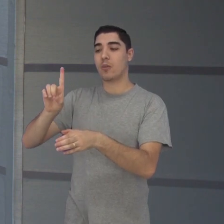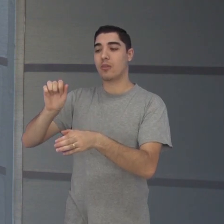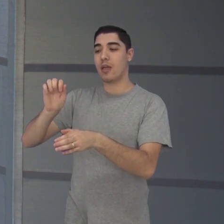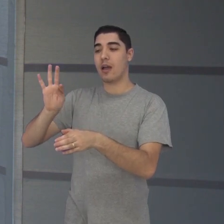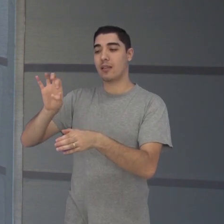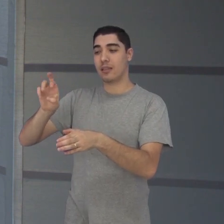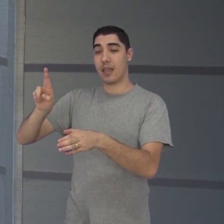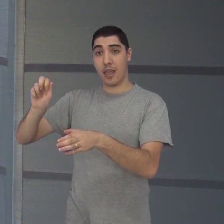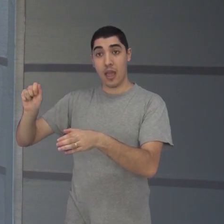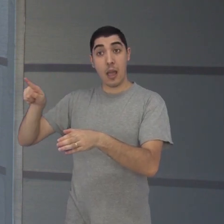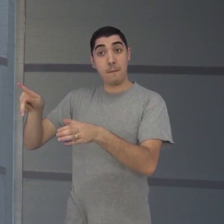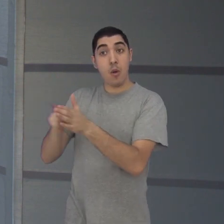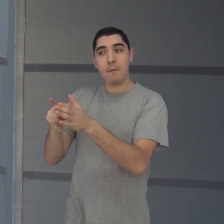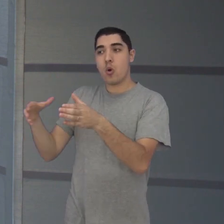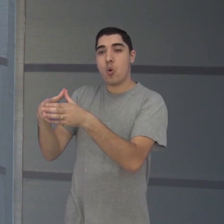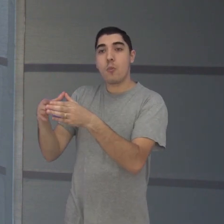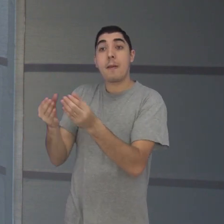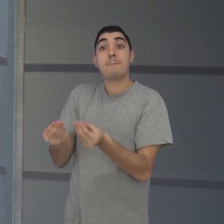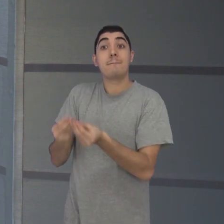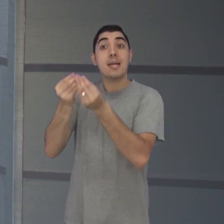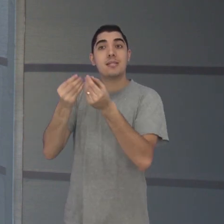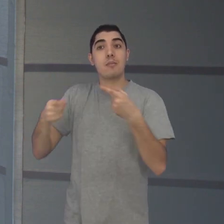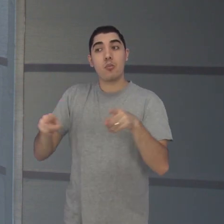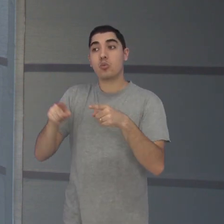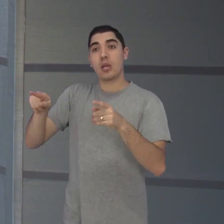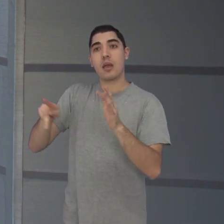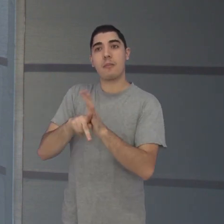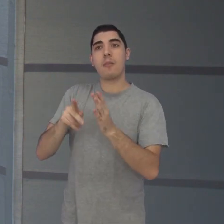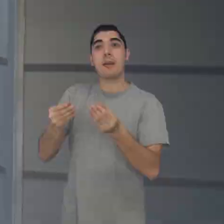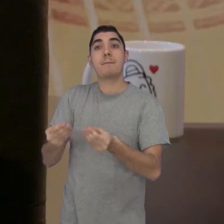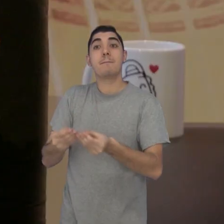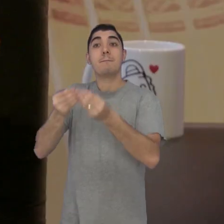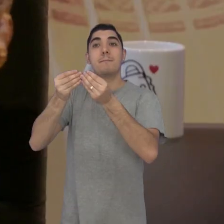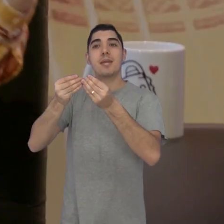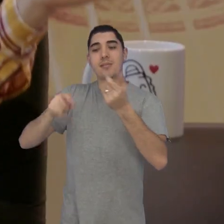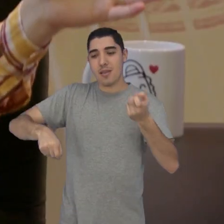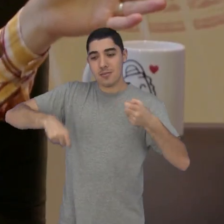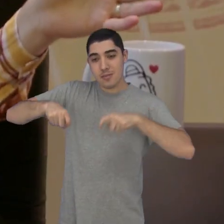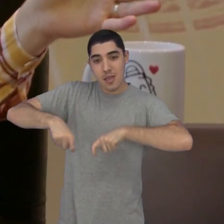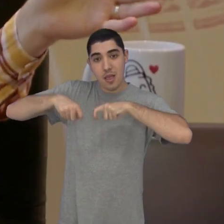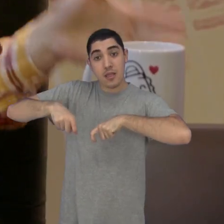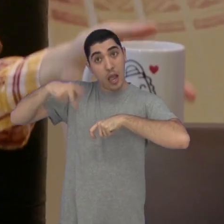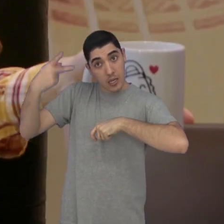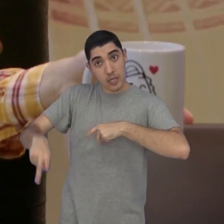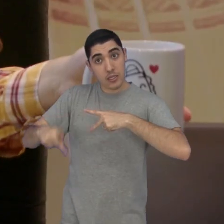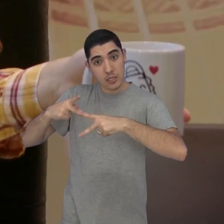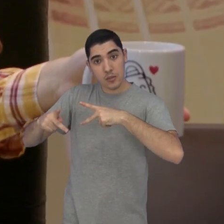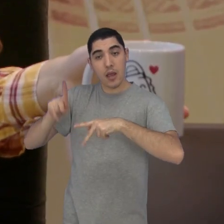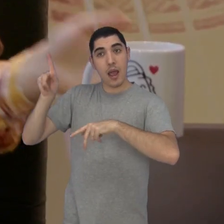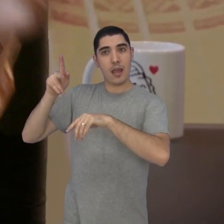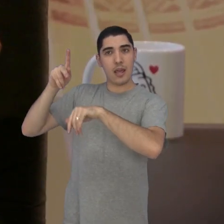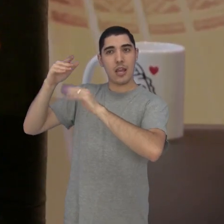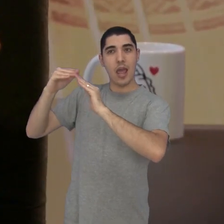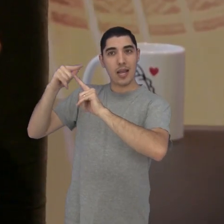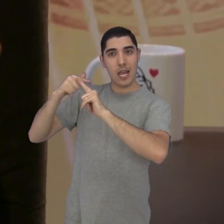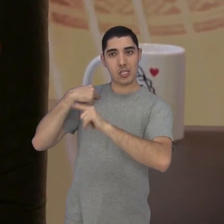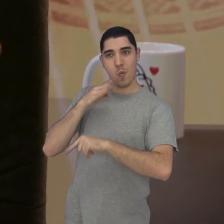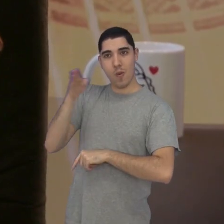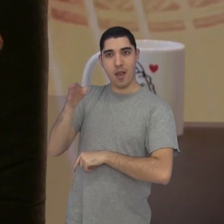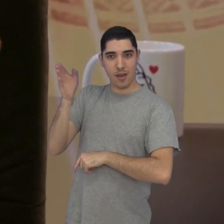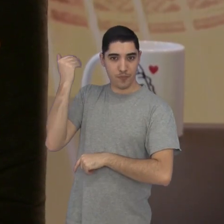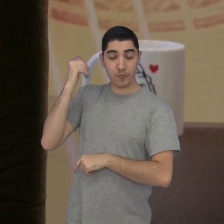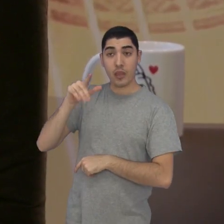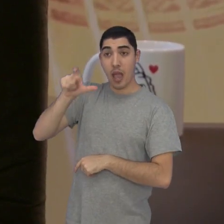Terra, que tocava em missa. E era um grupo sertanejo, tocava missa sertaneja, aqui em São José, na paróquia que eu